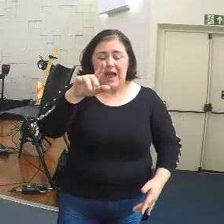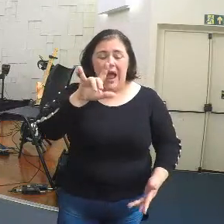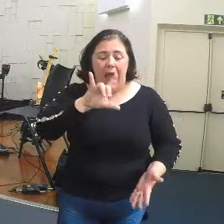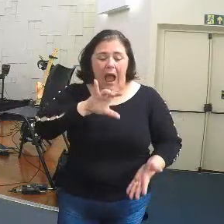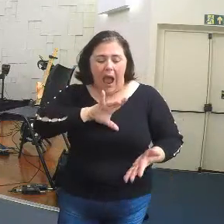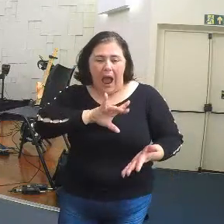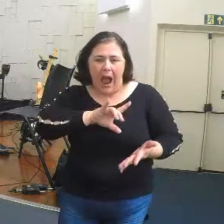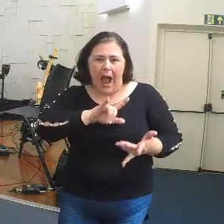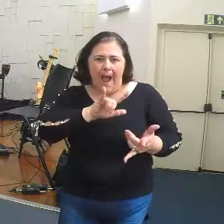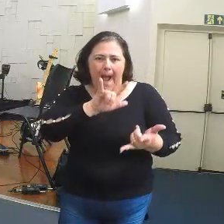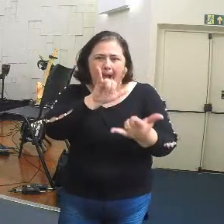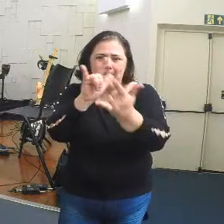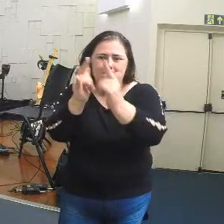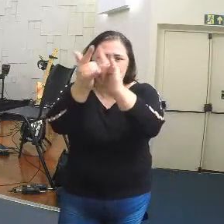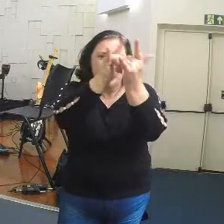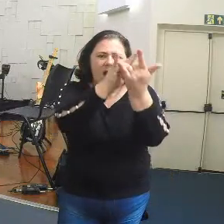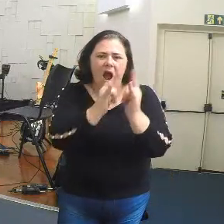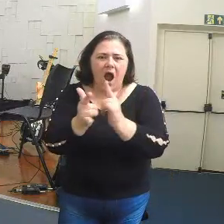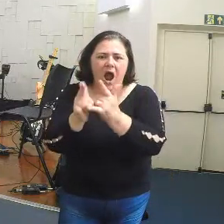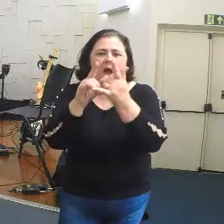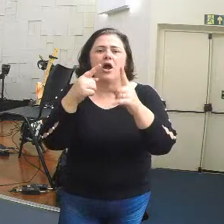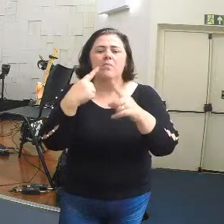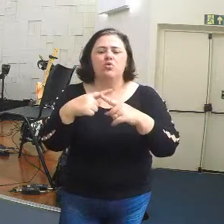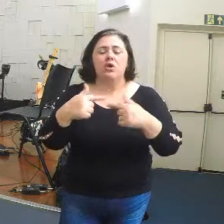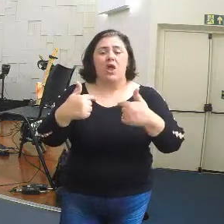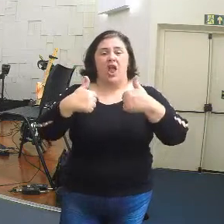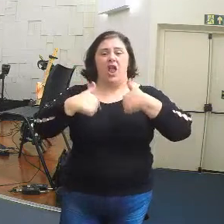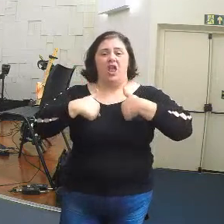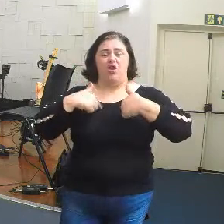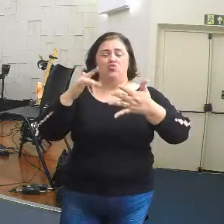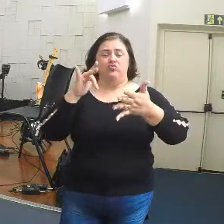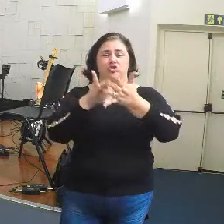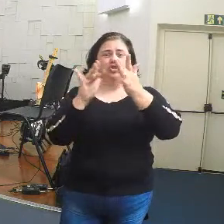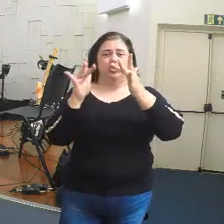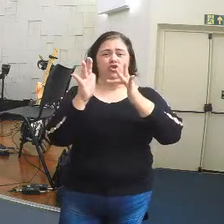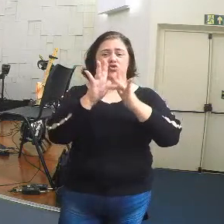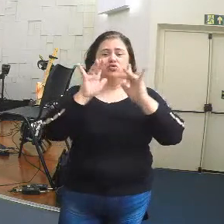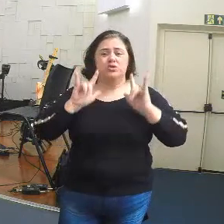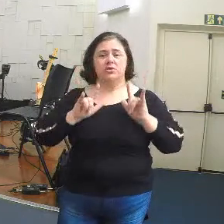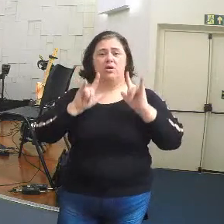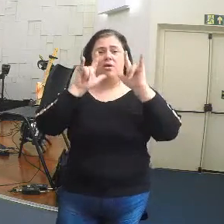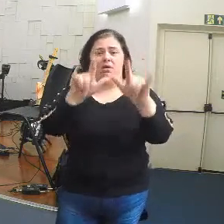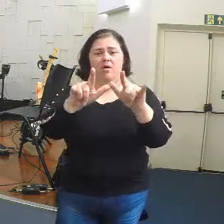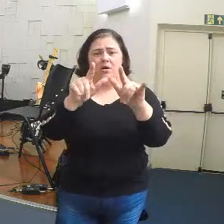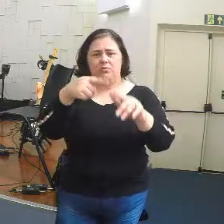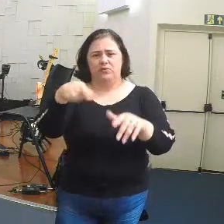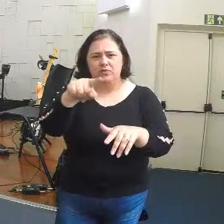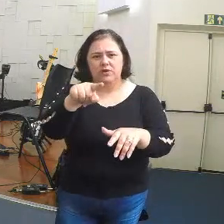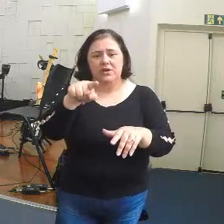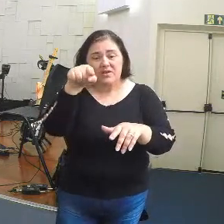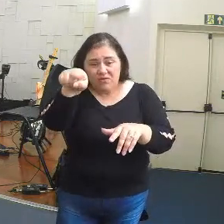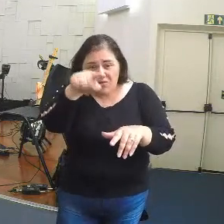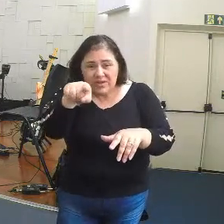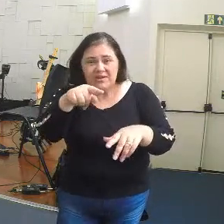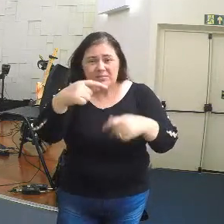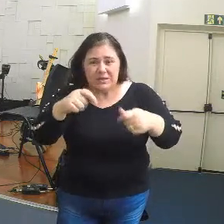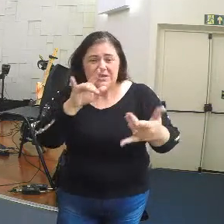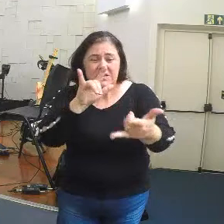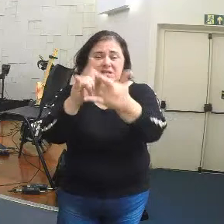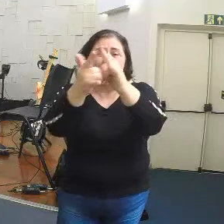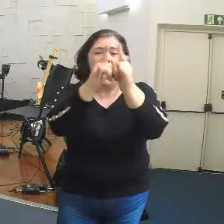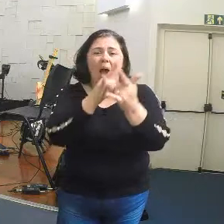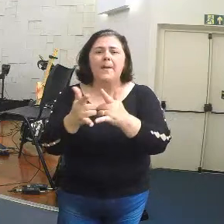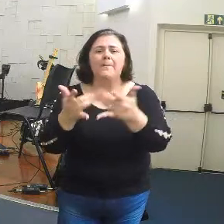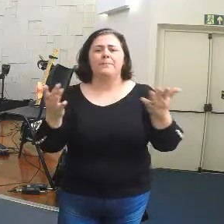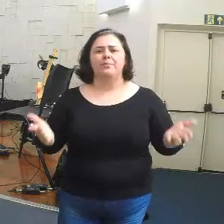É assim como Ele nos amou, nós devemos amar. Mas é curioso, porque nós não podemos amar a Deus da forma como Ele nos